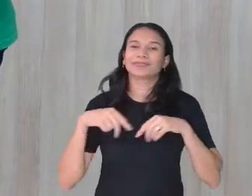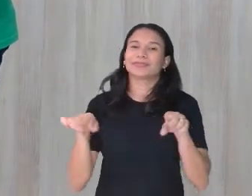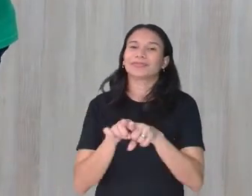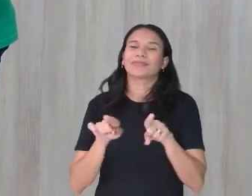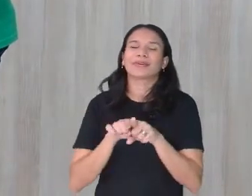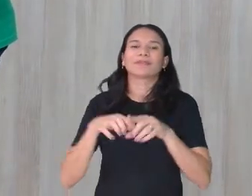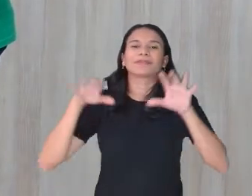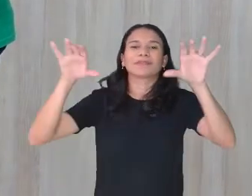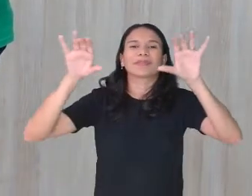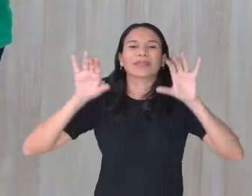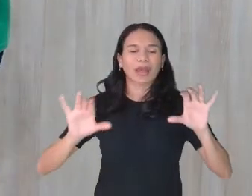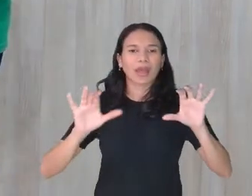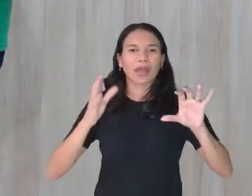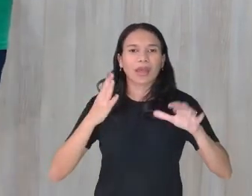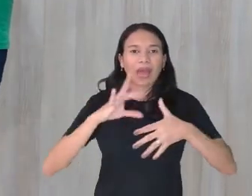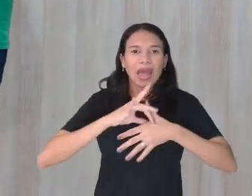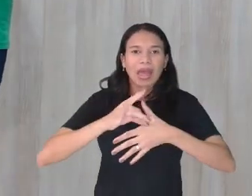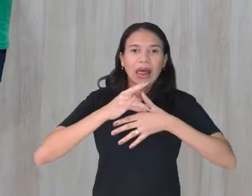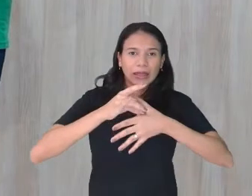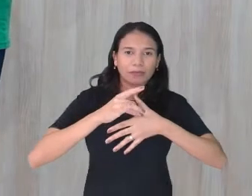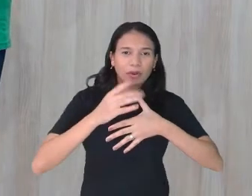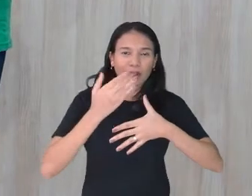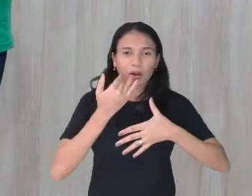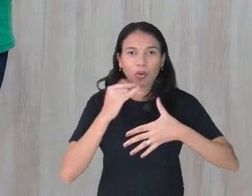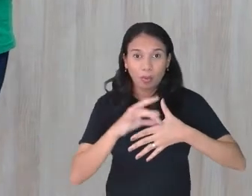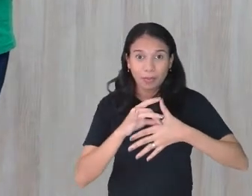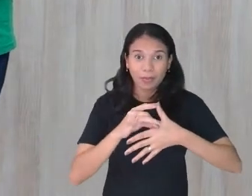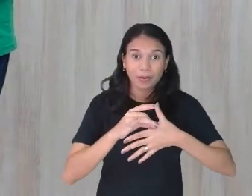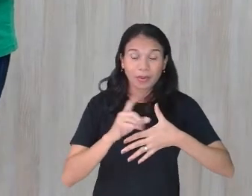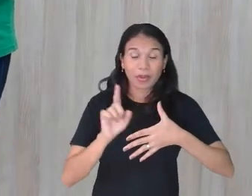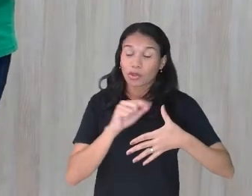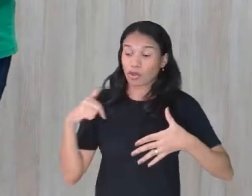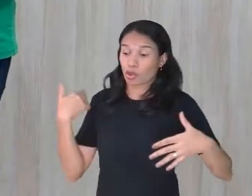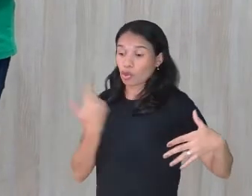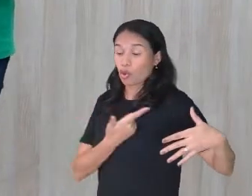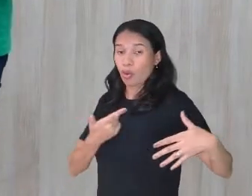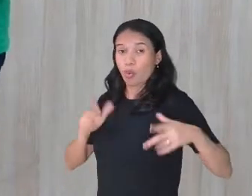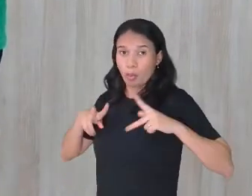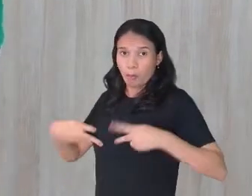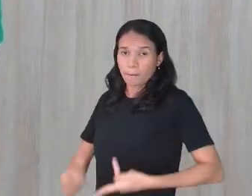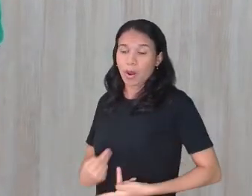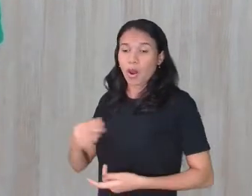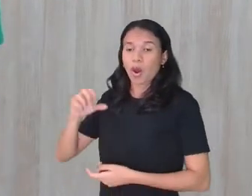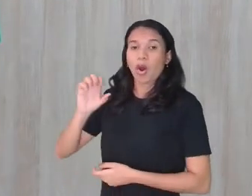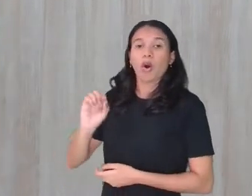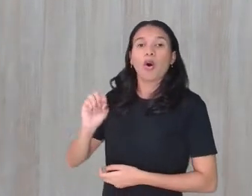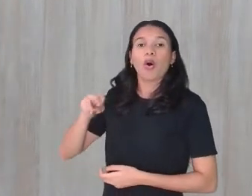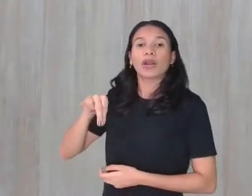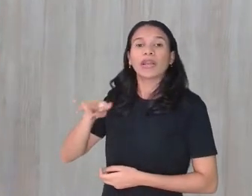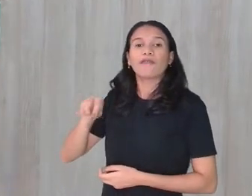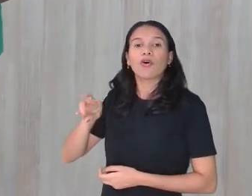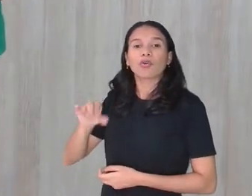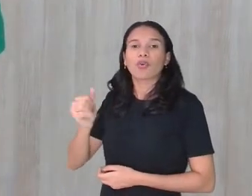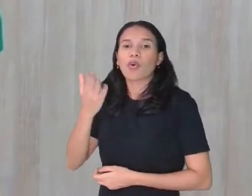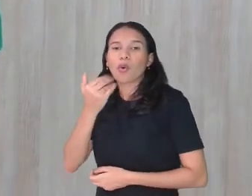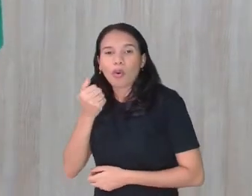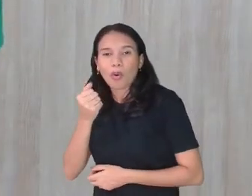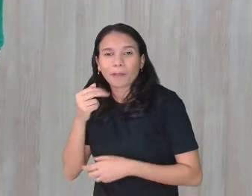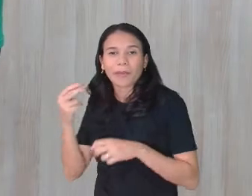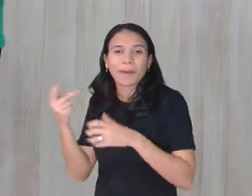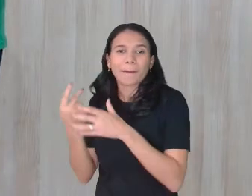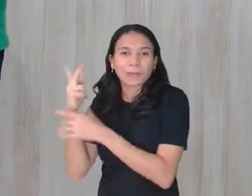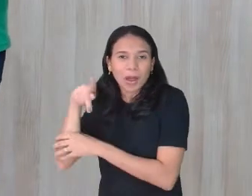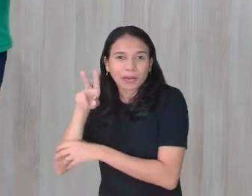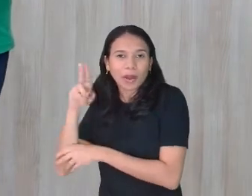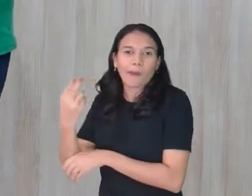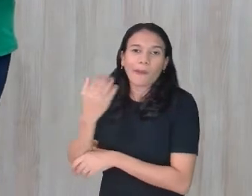de carnívoros. O homem já saiu, porque nós somos onívoros, nos alimentamos tanto de animal como de vegetal, né? A não